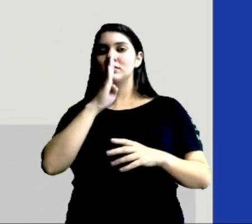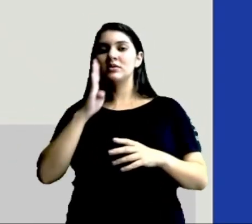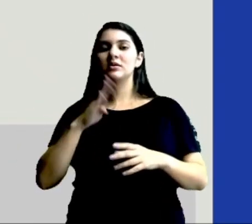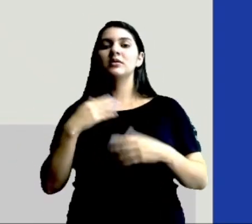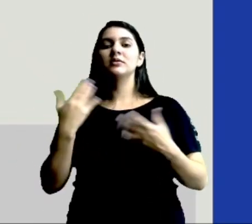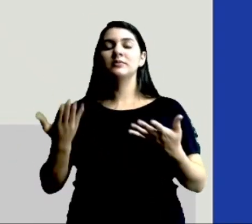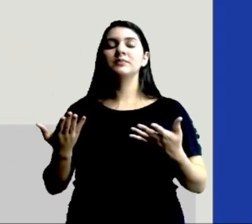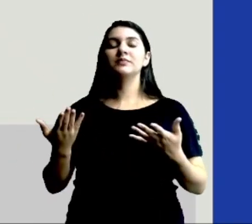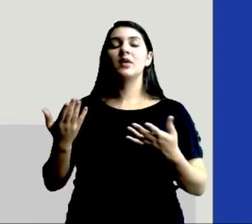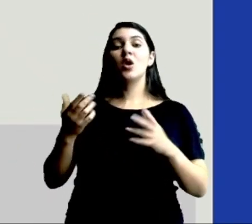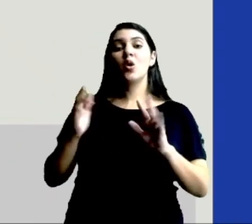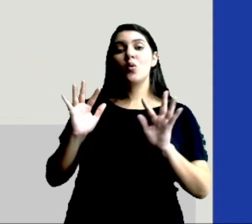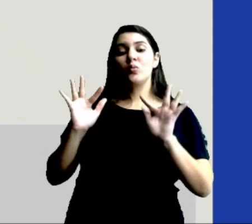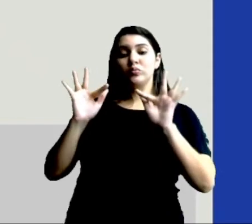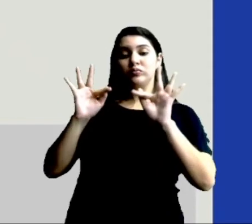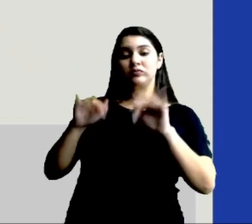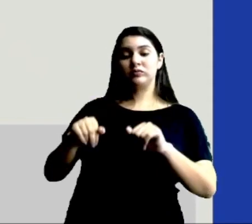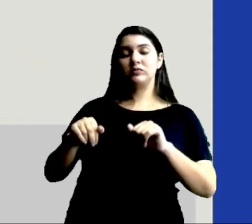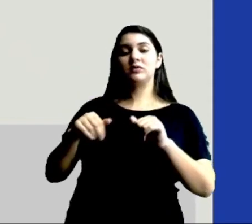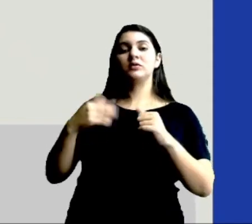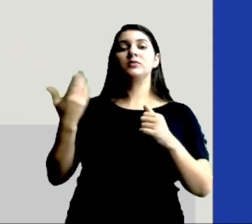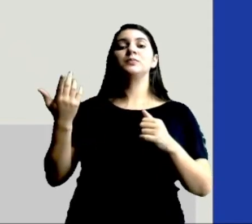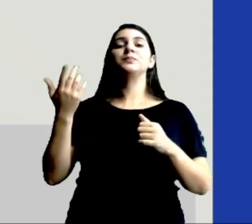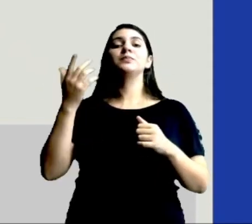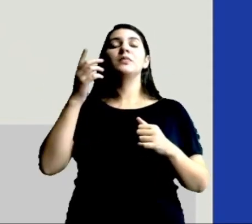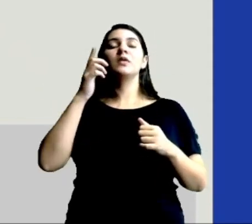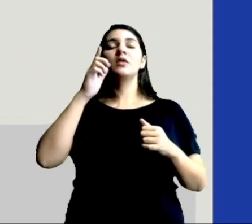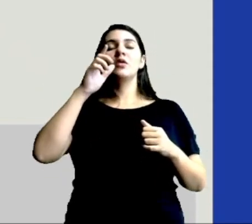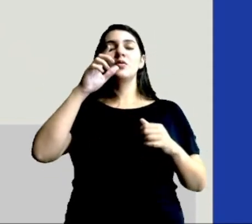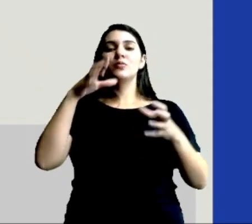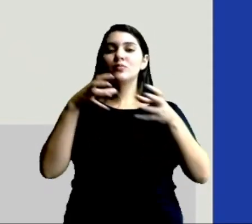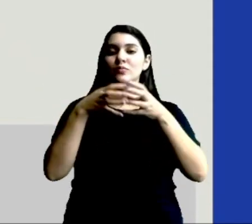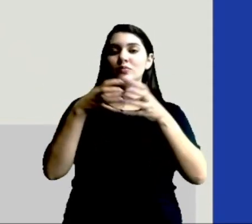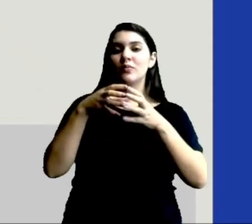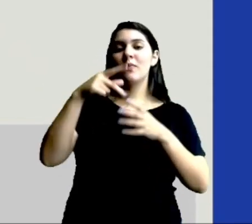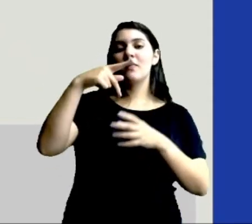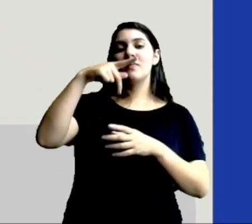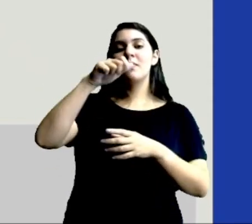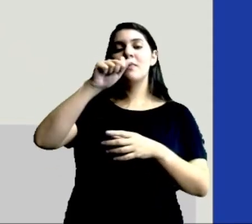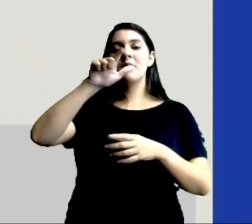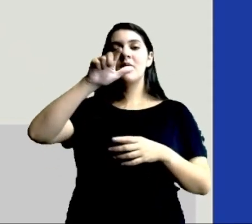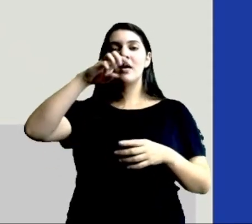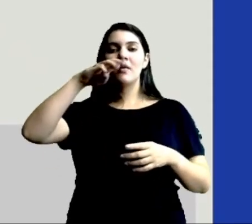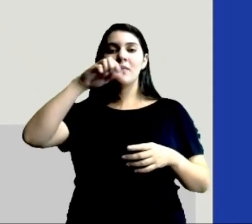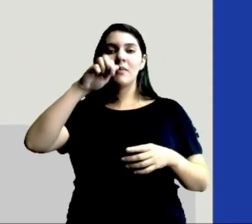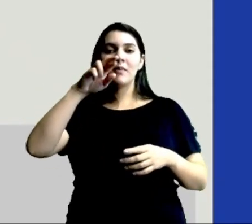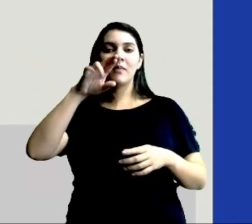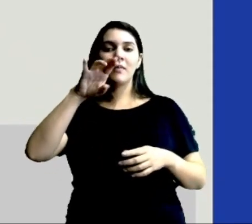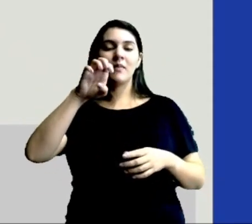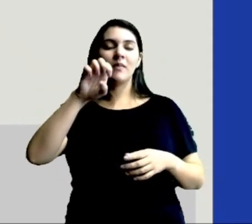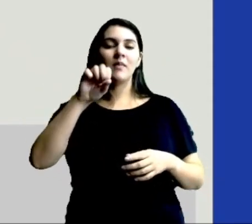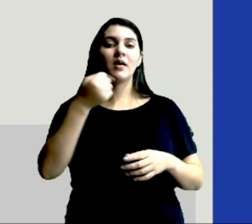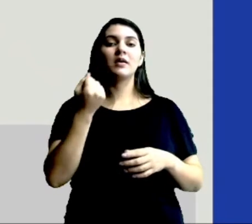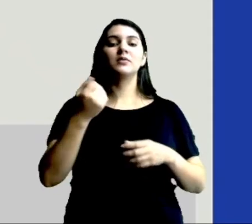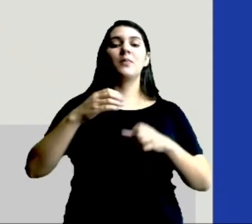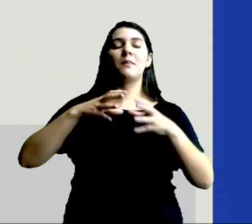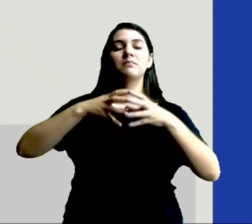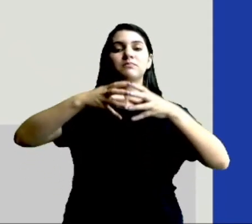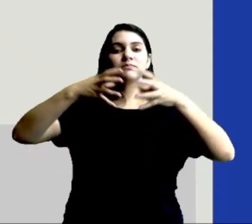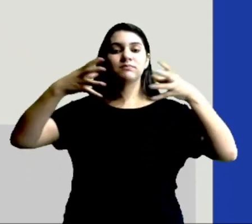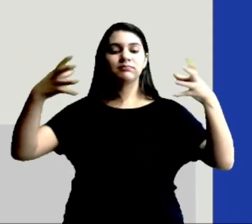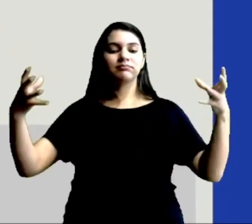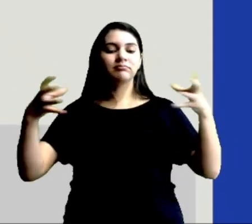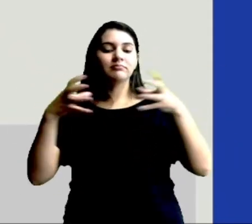o último dos líderes do Quilombo dos Palmares, o maior dos quilombos no período colonial.